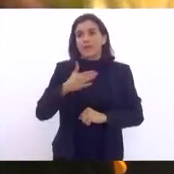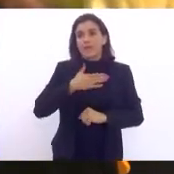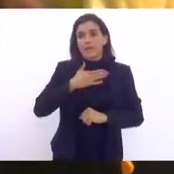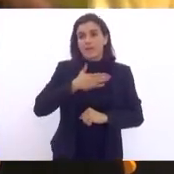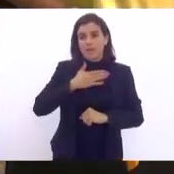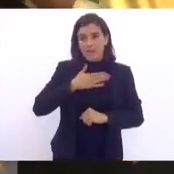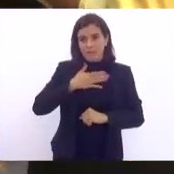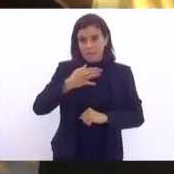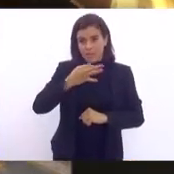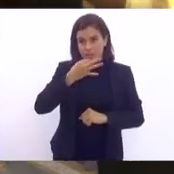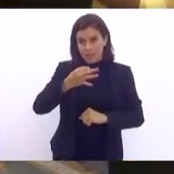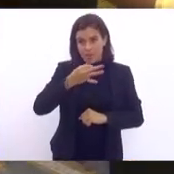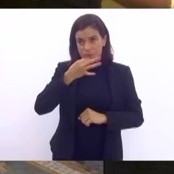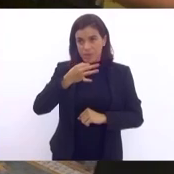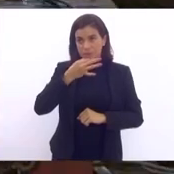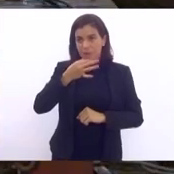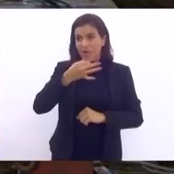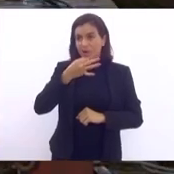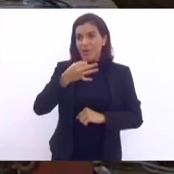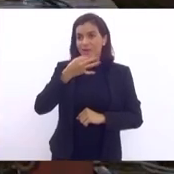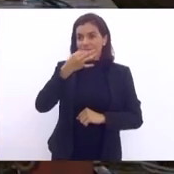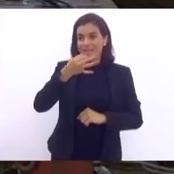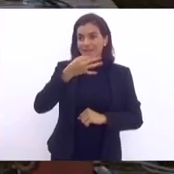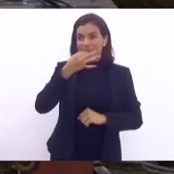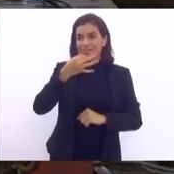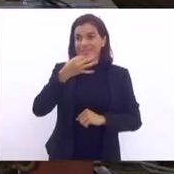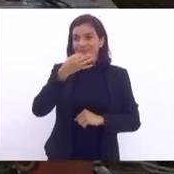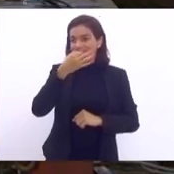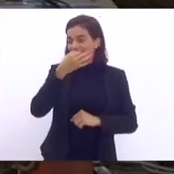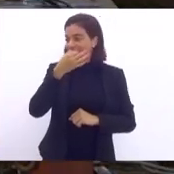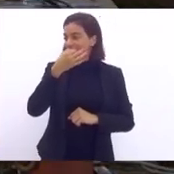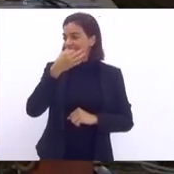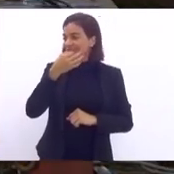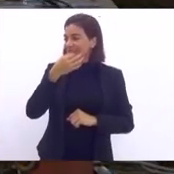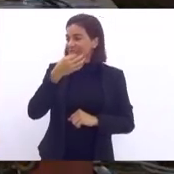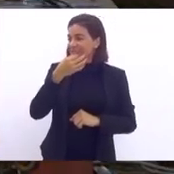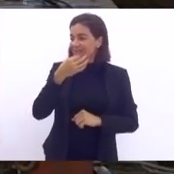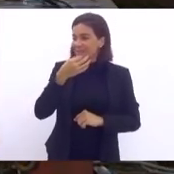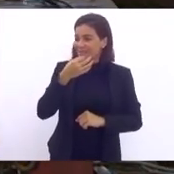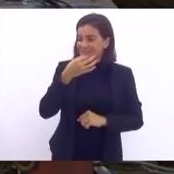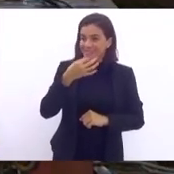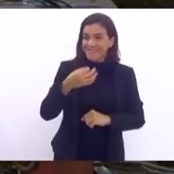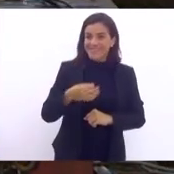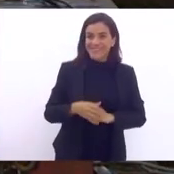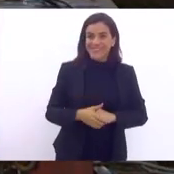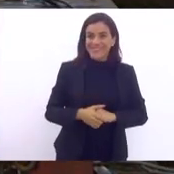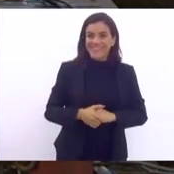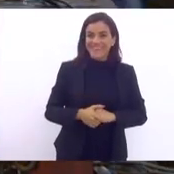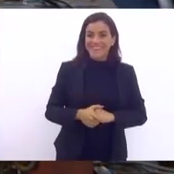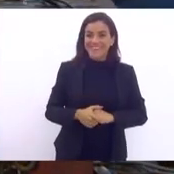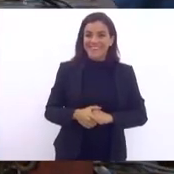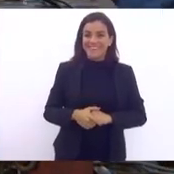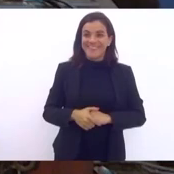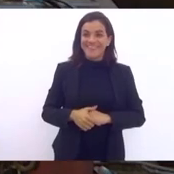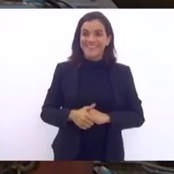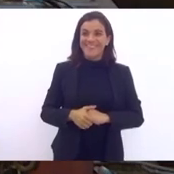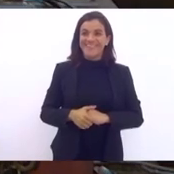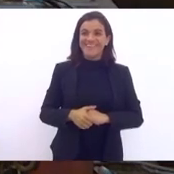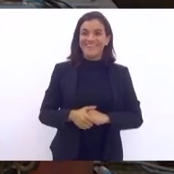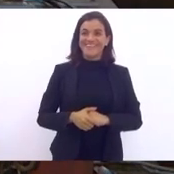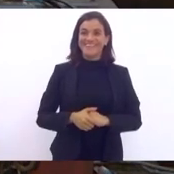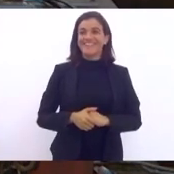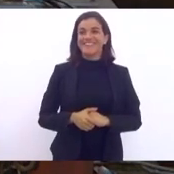se supera, é a parte mais simples. Então, a minha preocupação é tem algum questionamento mais aprofundado que requer envolver o governo? Presidente,